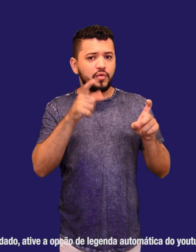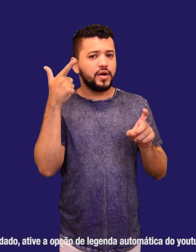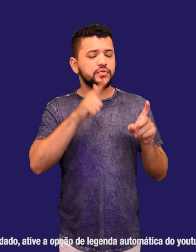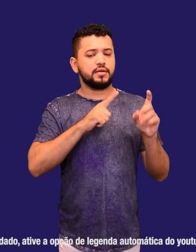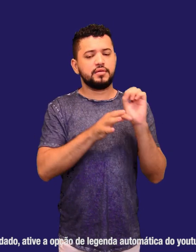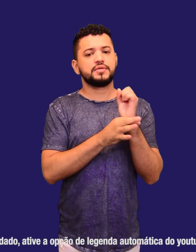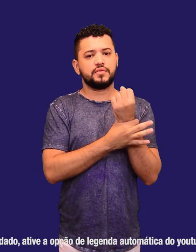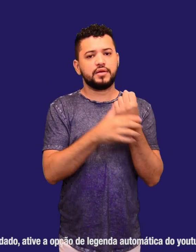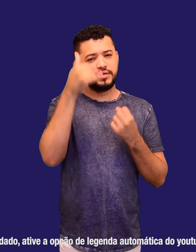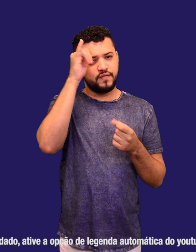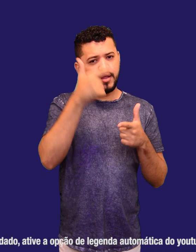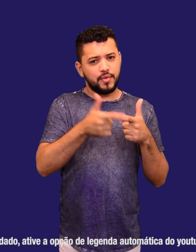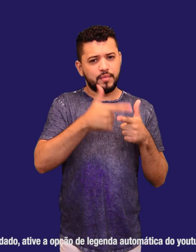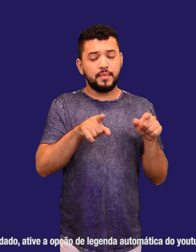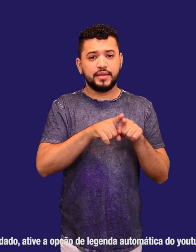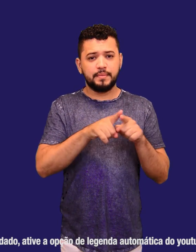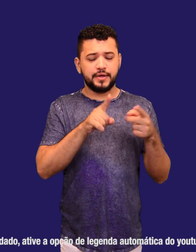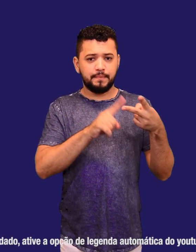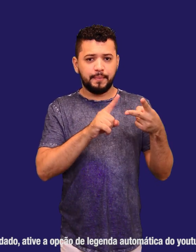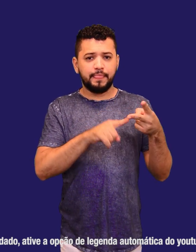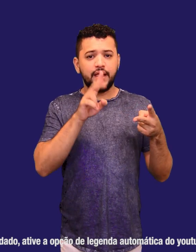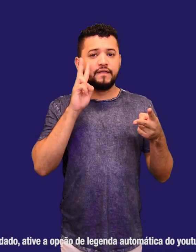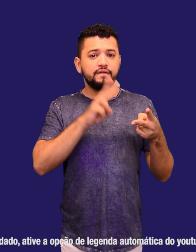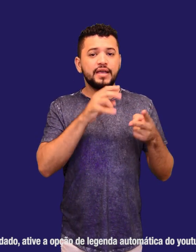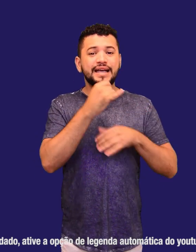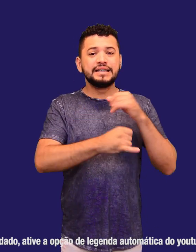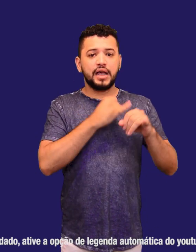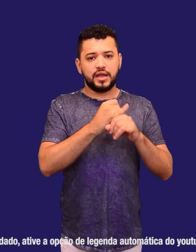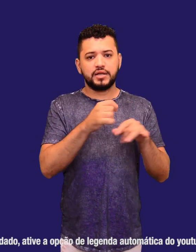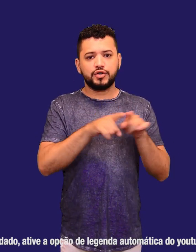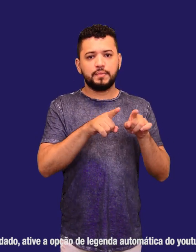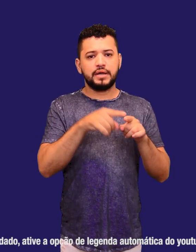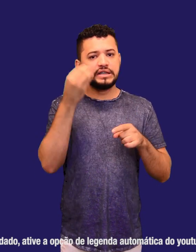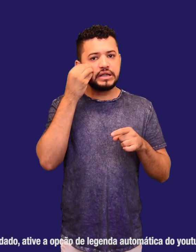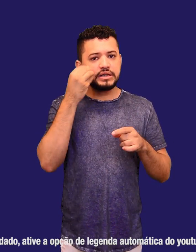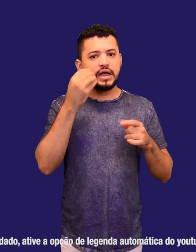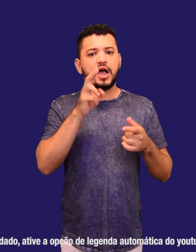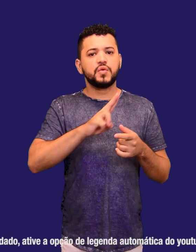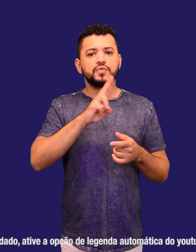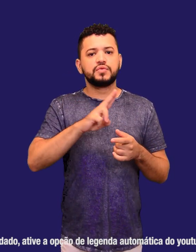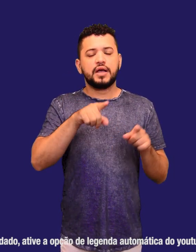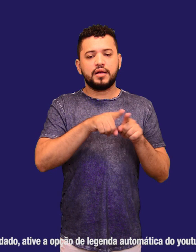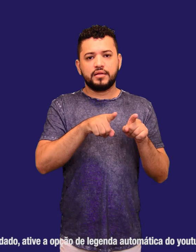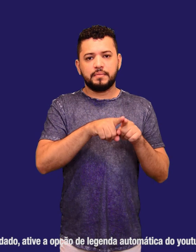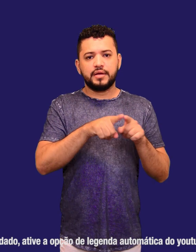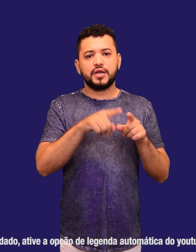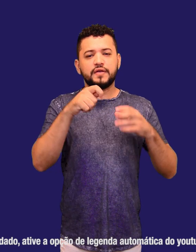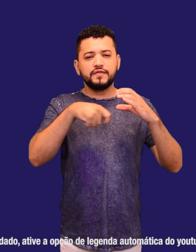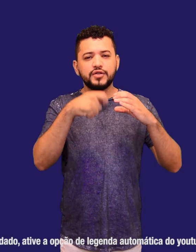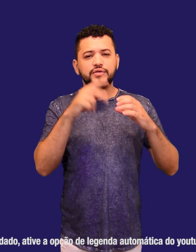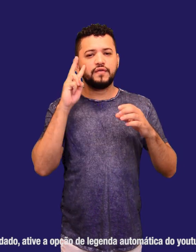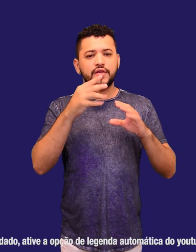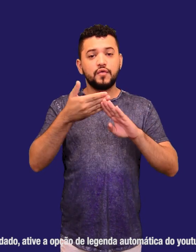vai ter problemas. Outro ponto importante é assegurar a conexão da internet, utilizar e testar fone e vídeo, cuidar do fundo para que